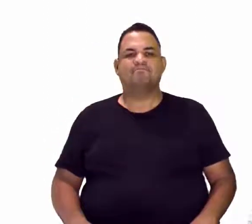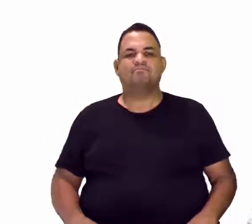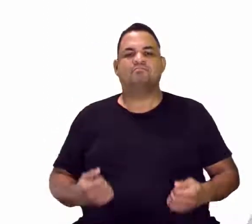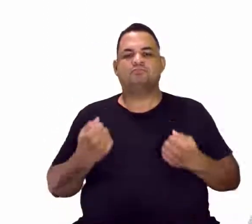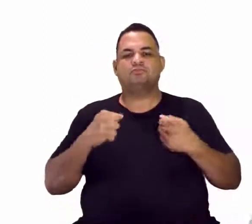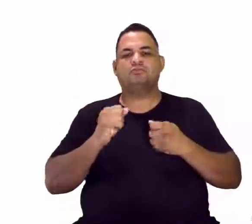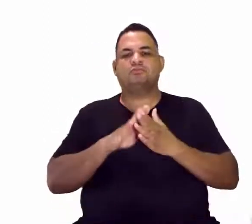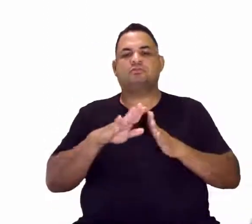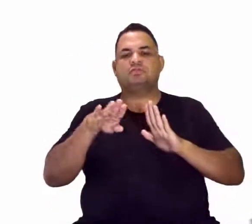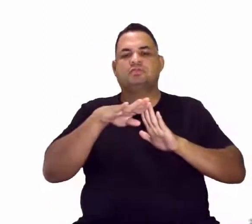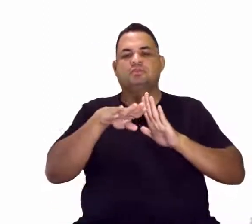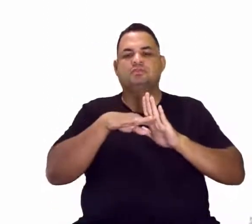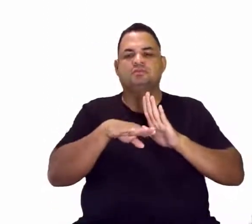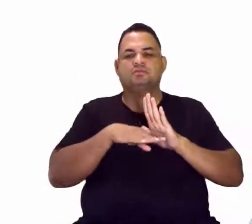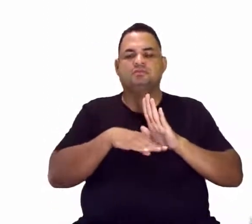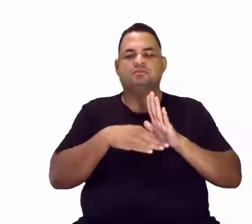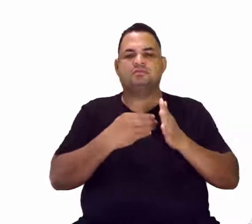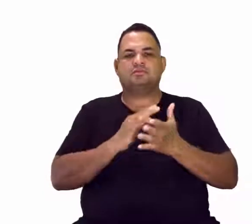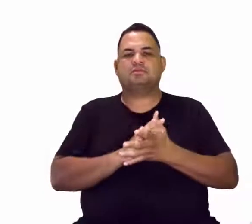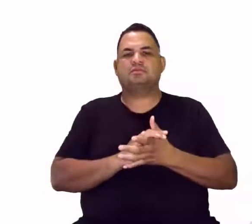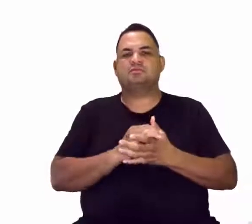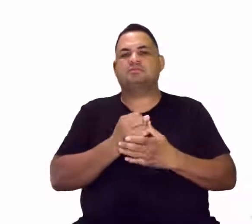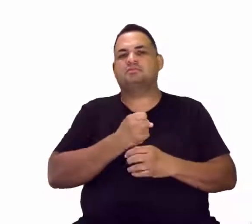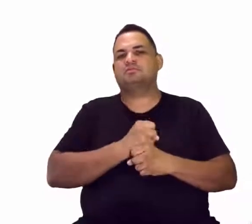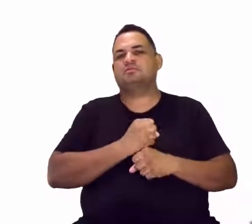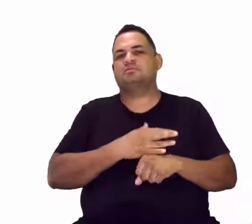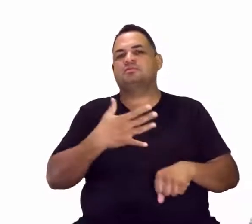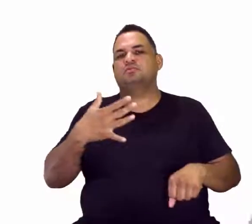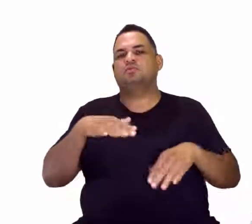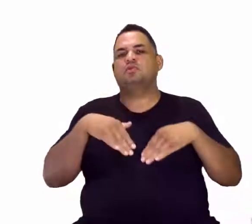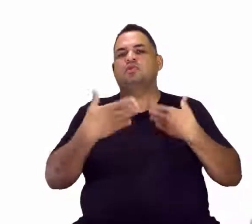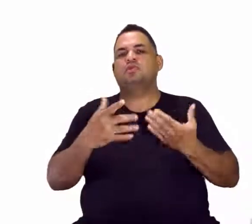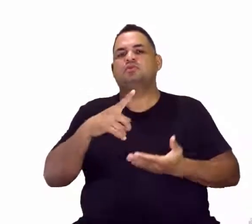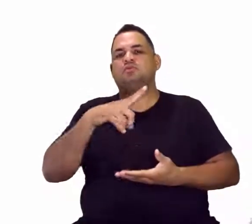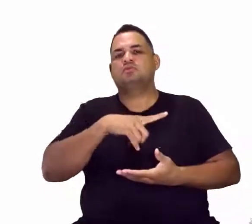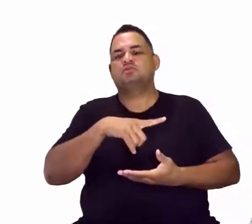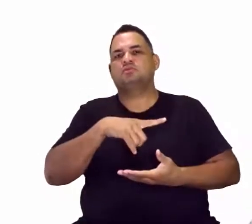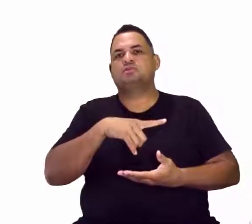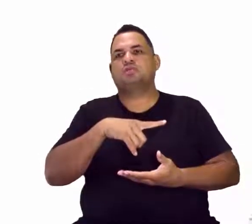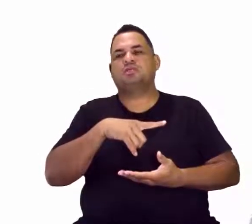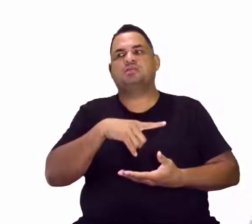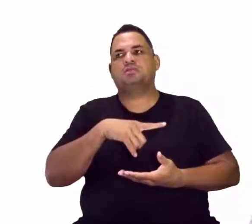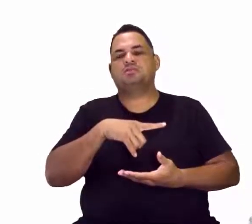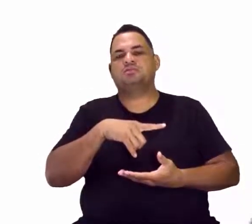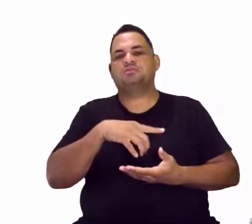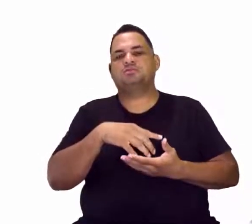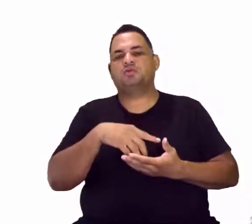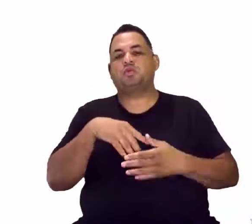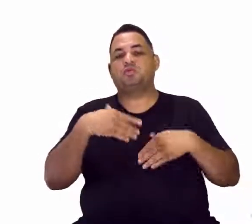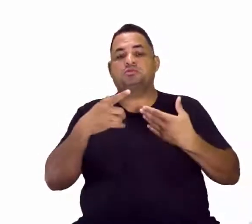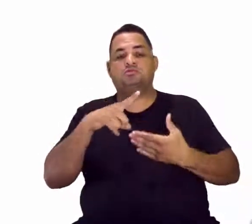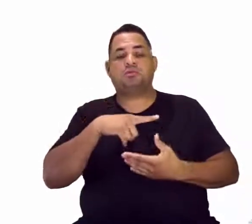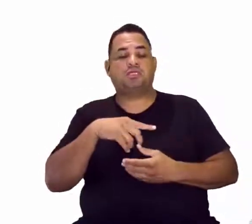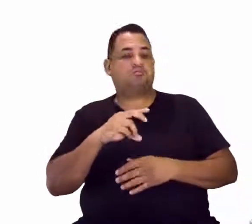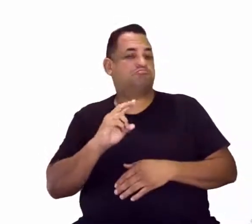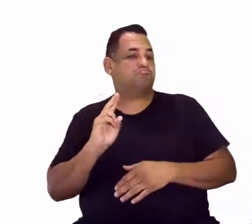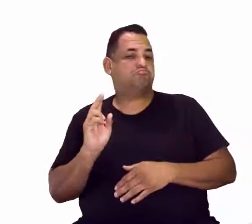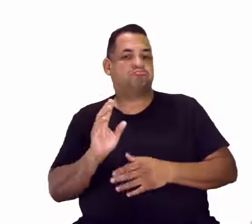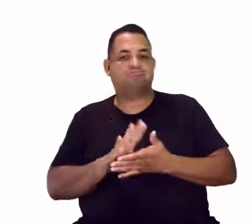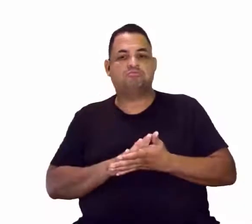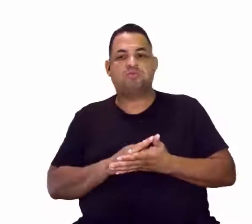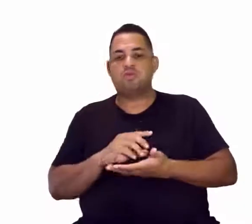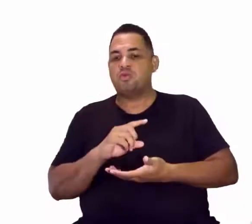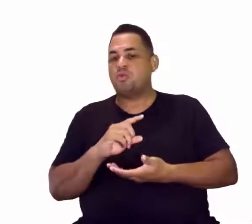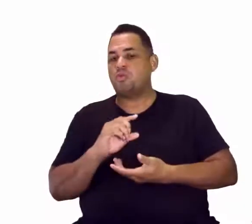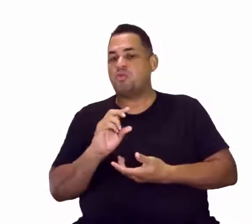os ácidos de acordo com a presença ou a ausência de quem? Do